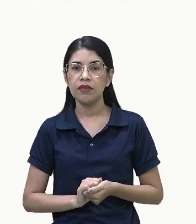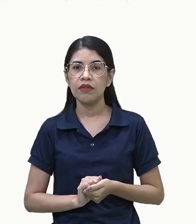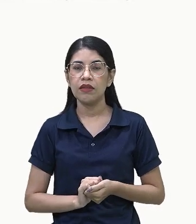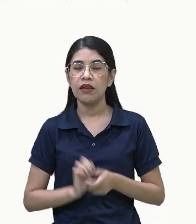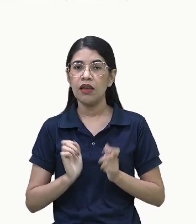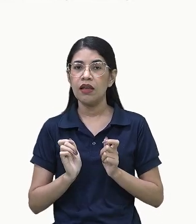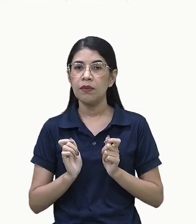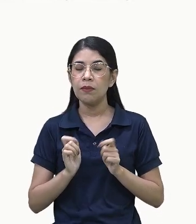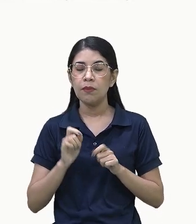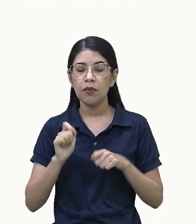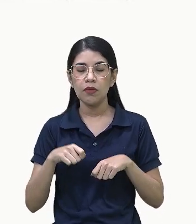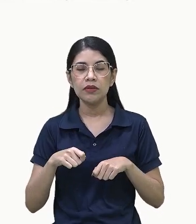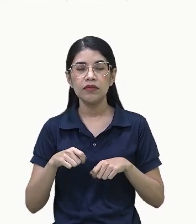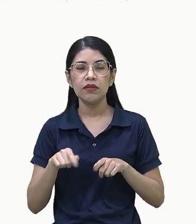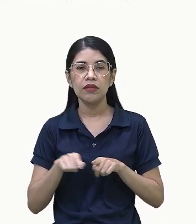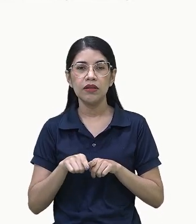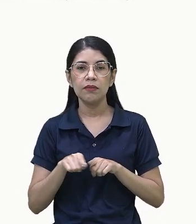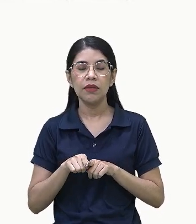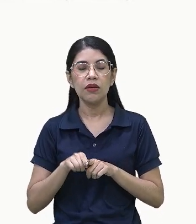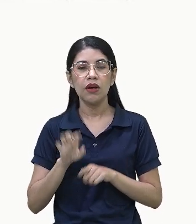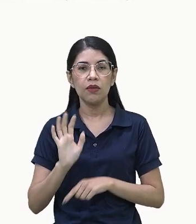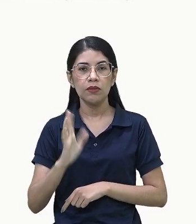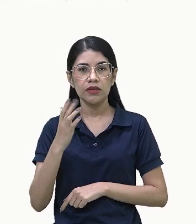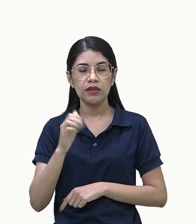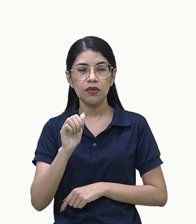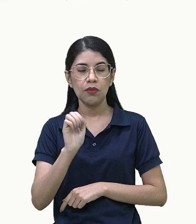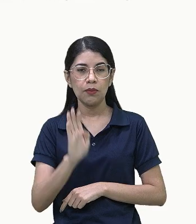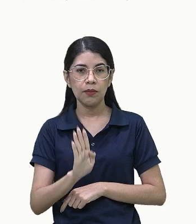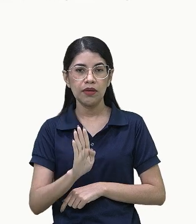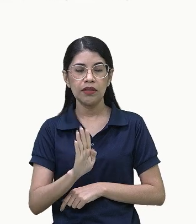do evento B acontecer é de